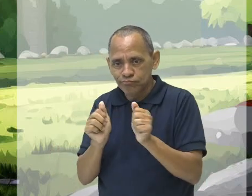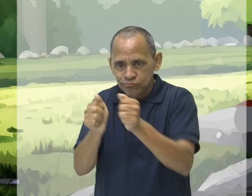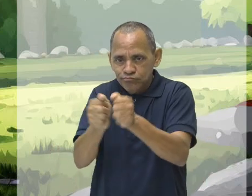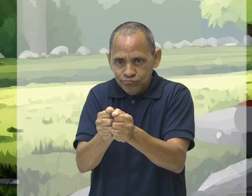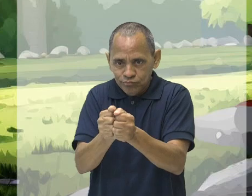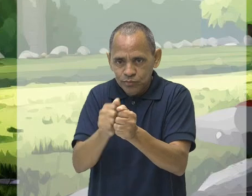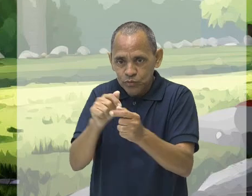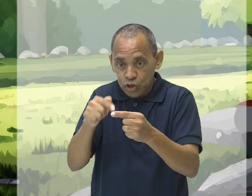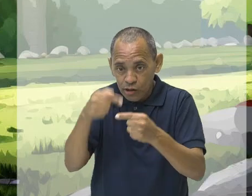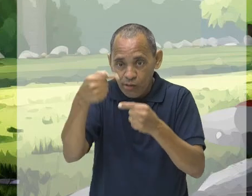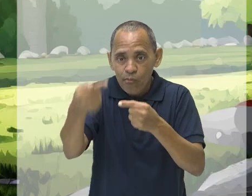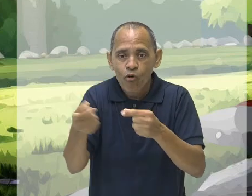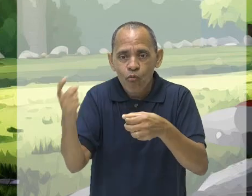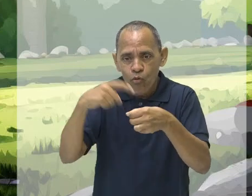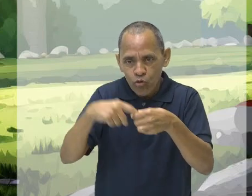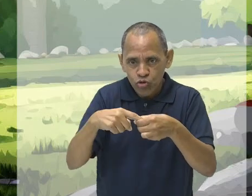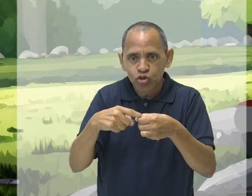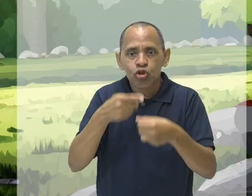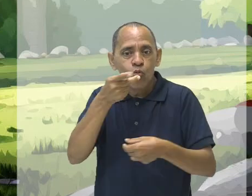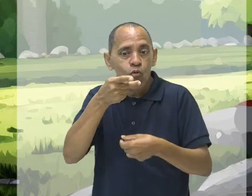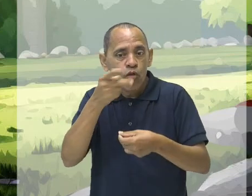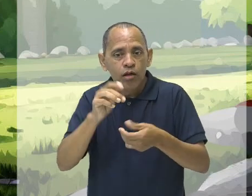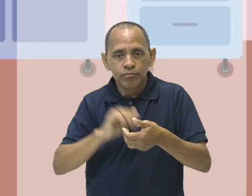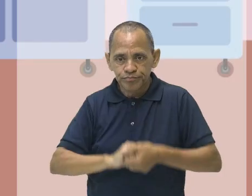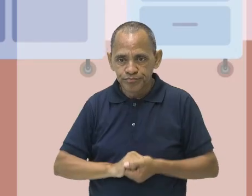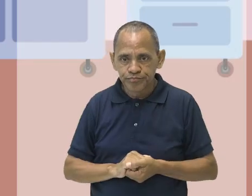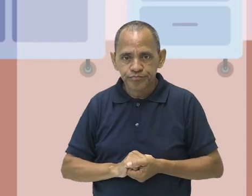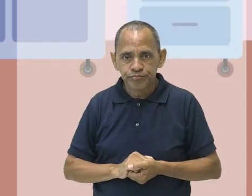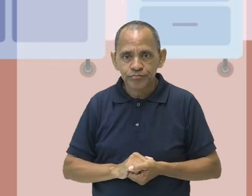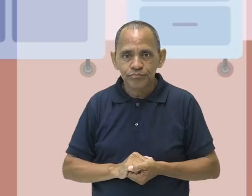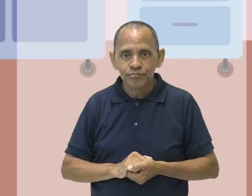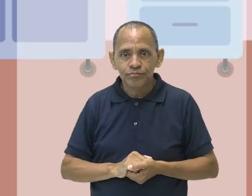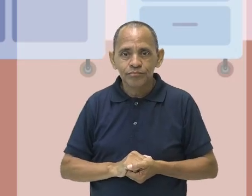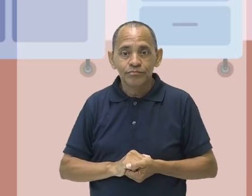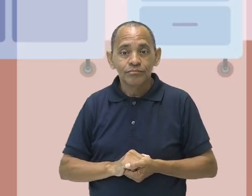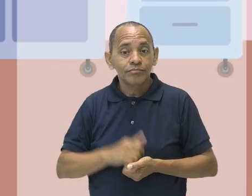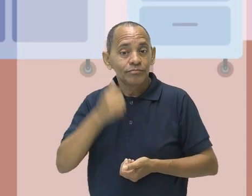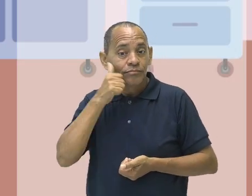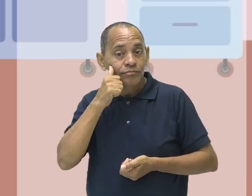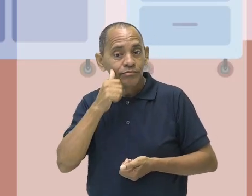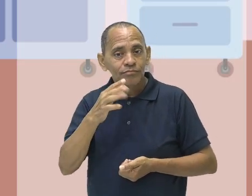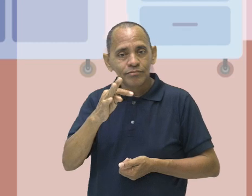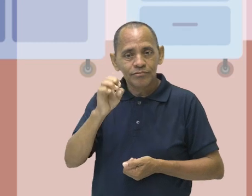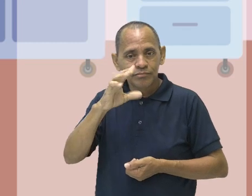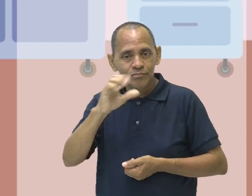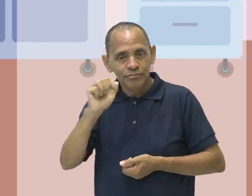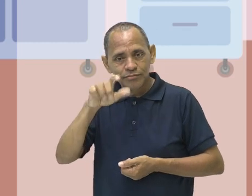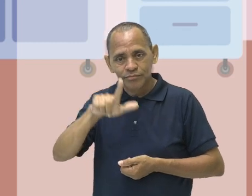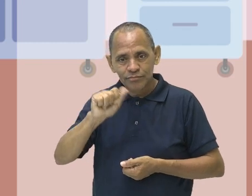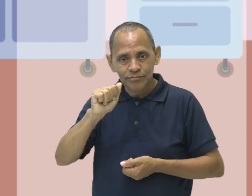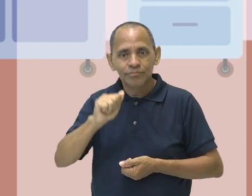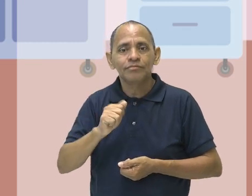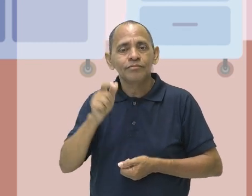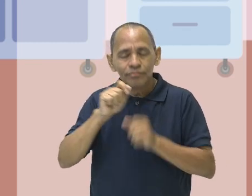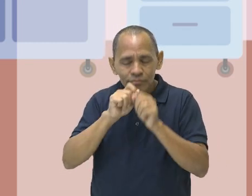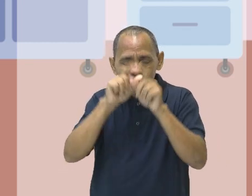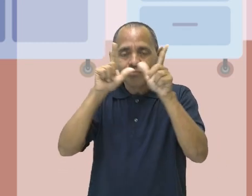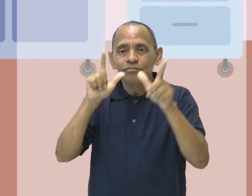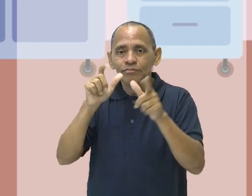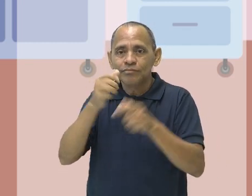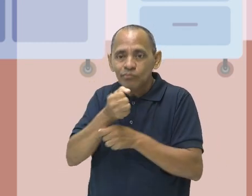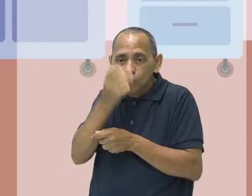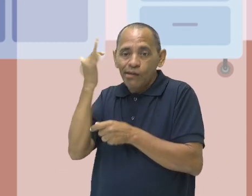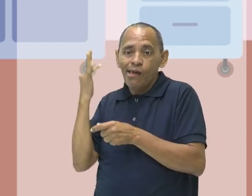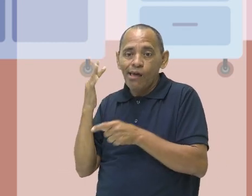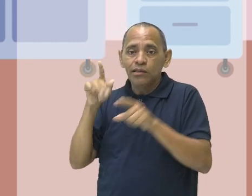gente volta para comentar, então, esse conto. A moça Tecelã acordava ainda no escuro, como se ouvisse o